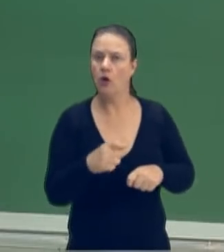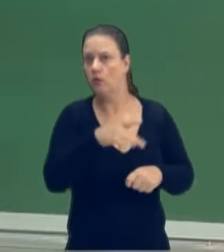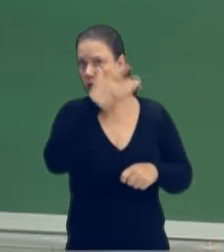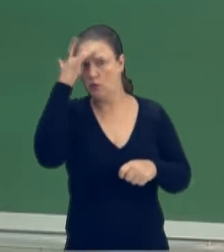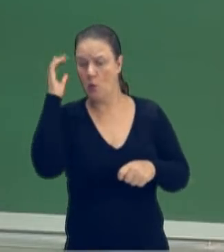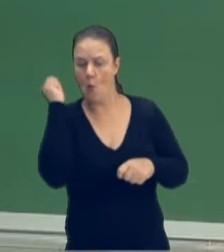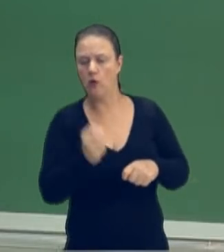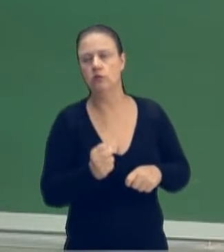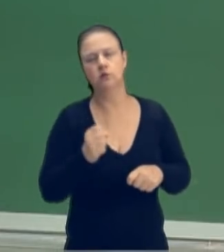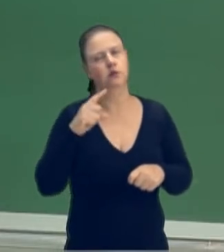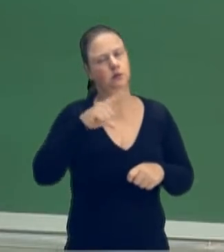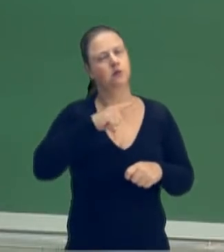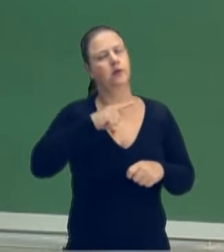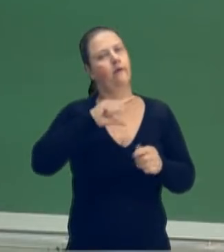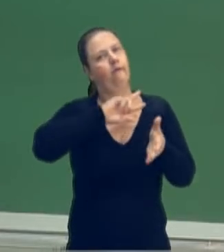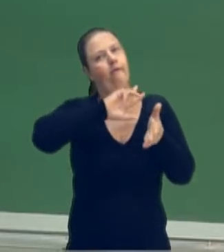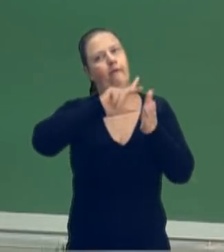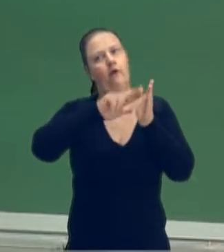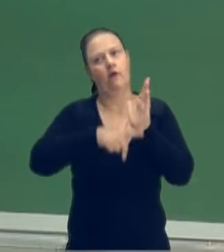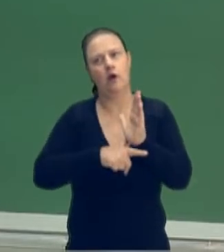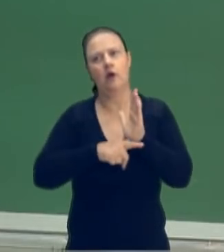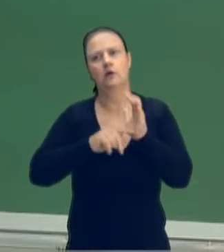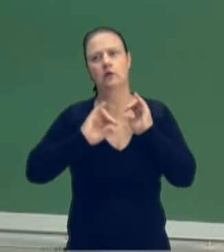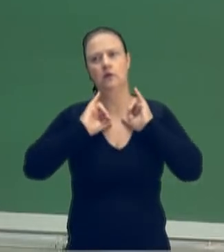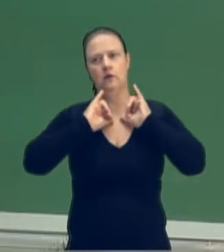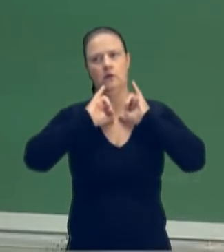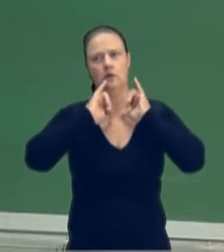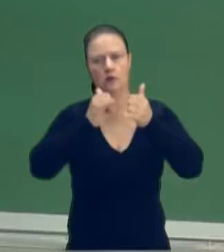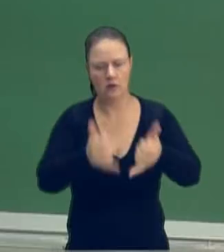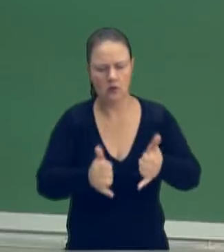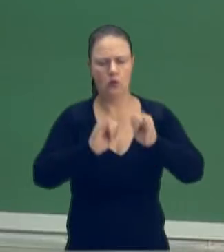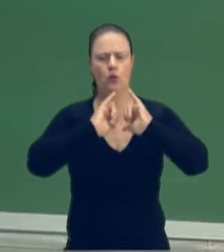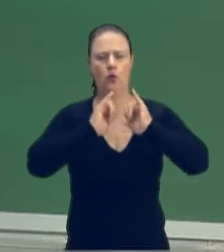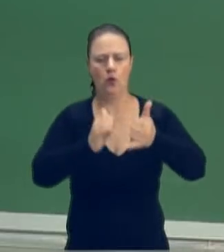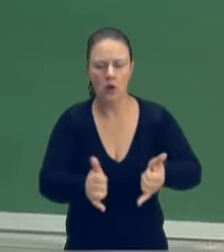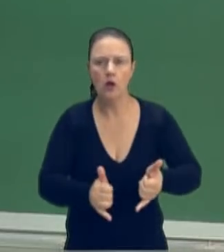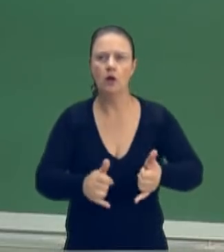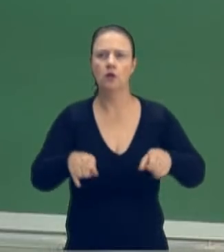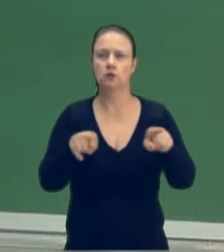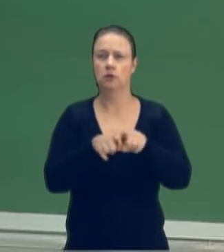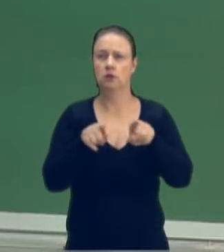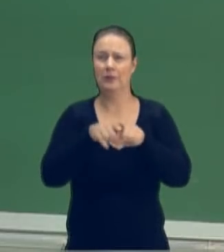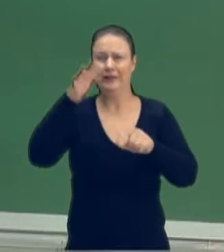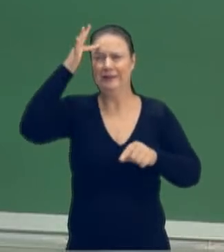Enfim, tem várias lendas. Uma lenda que eu já ouvi, inclusive, que ele tinha uma forte dor de